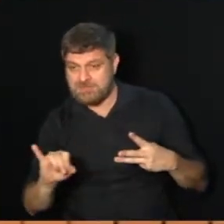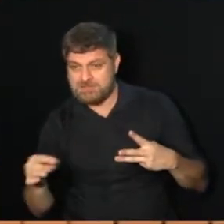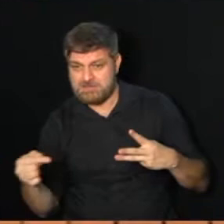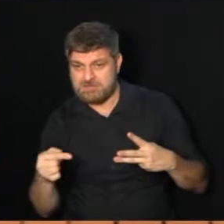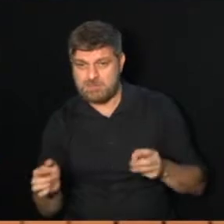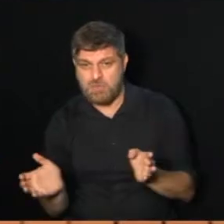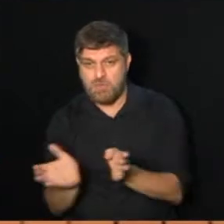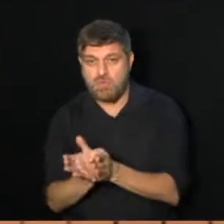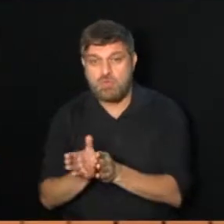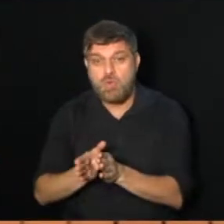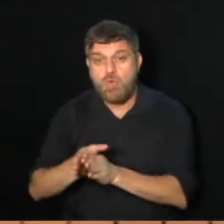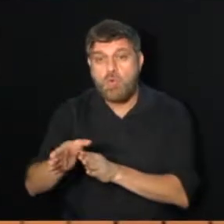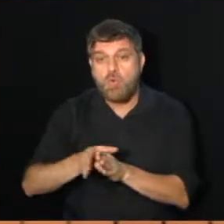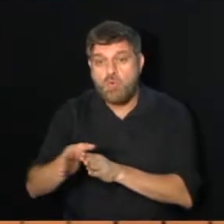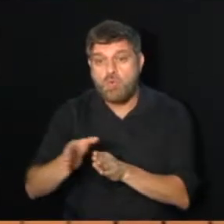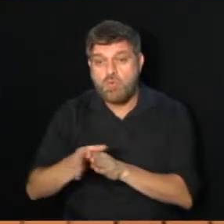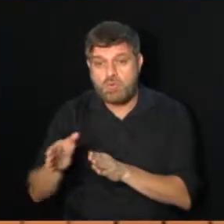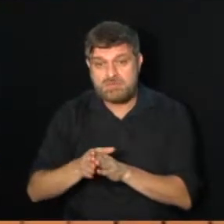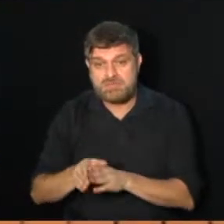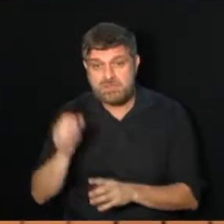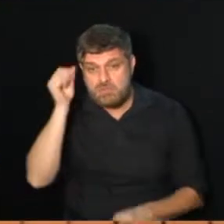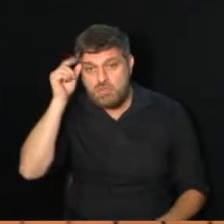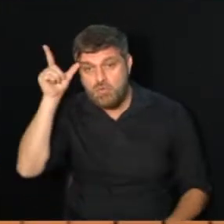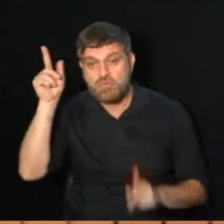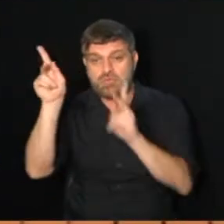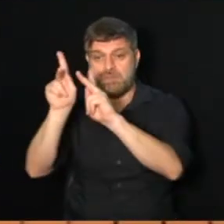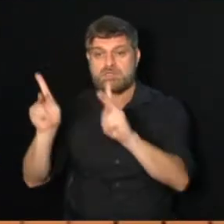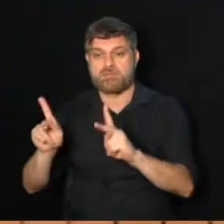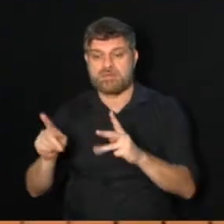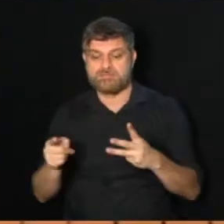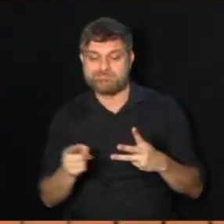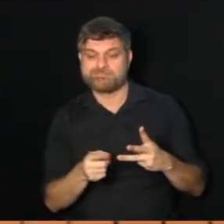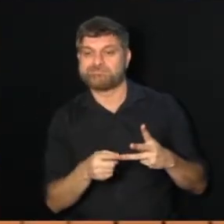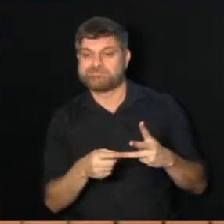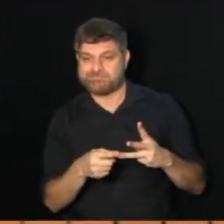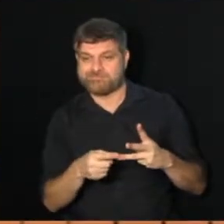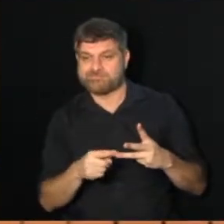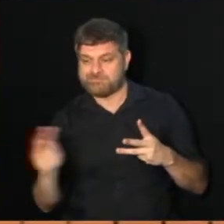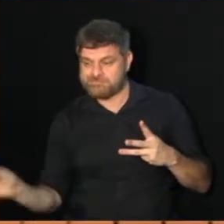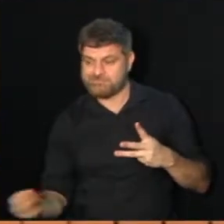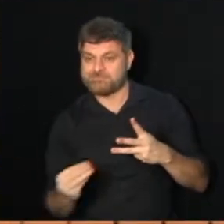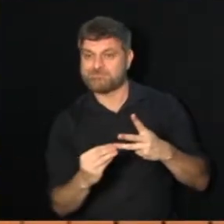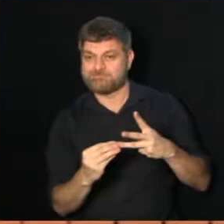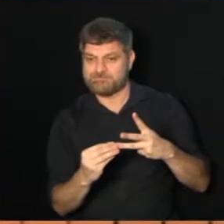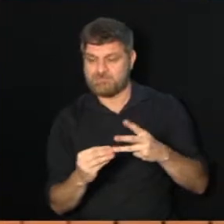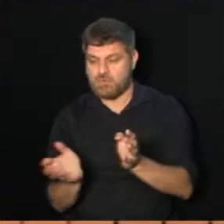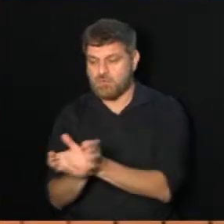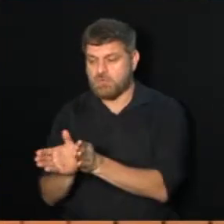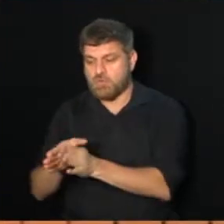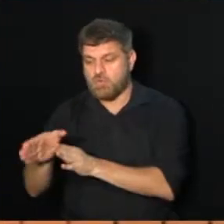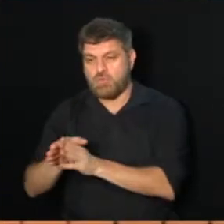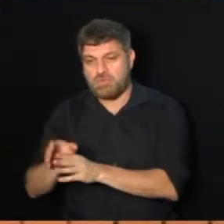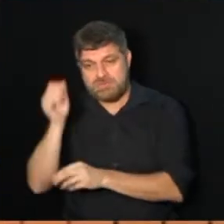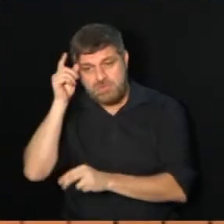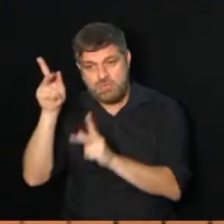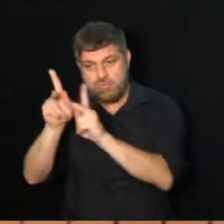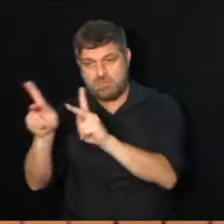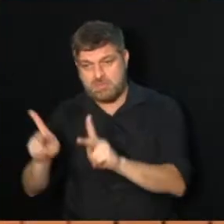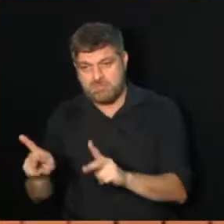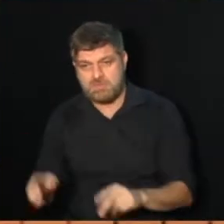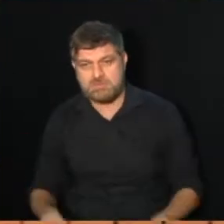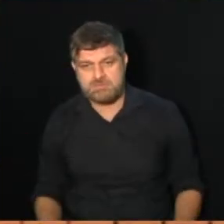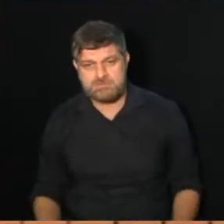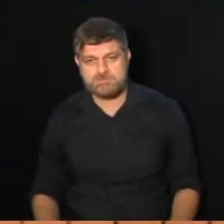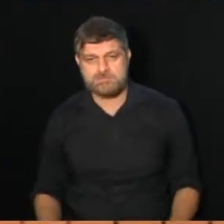Conselho Municipal de Cultura da Paz. Ficaria consignado aí como um dos órgãos, com proposta de emenda